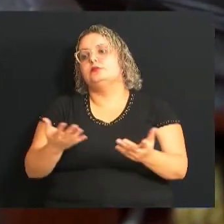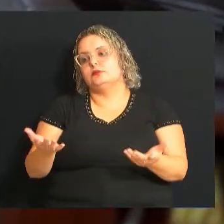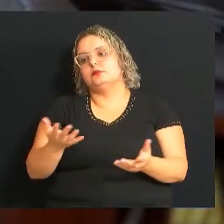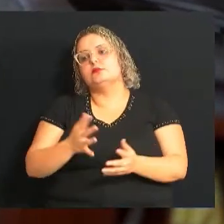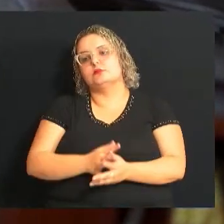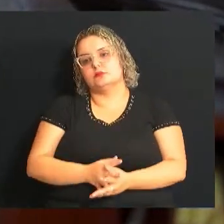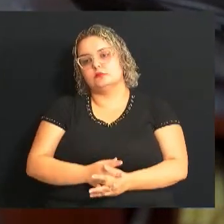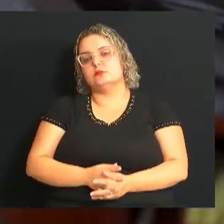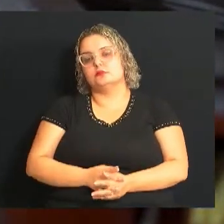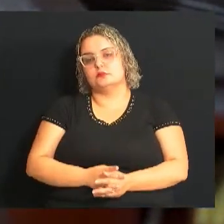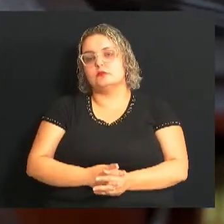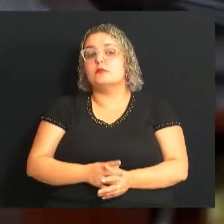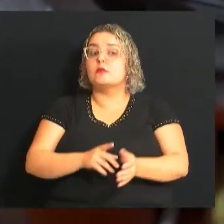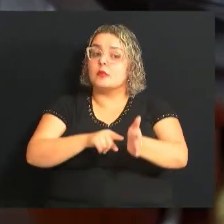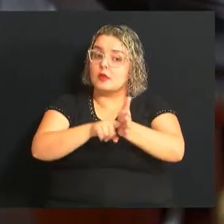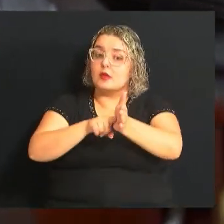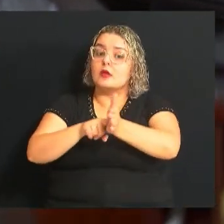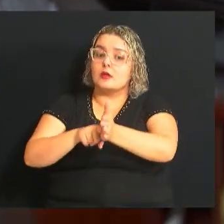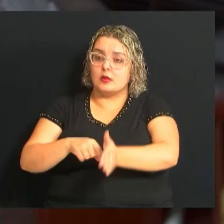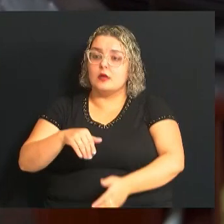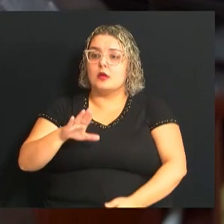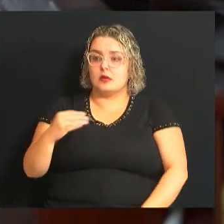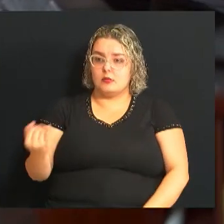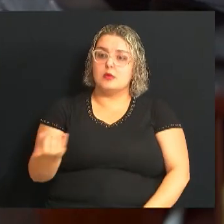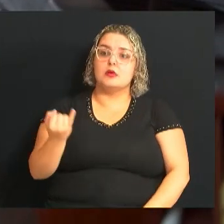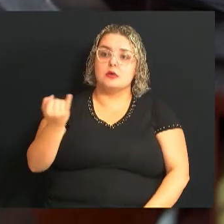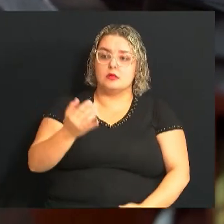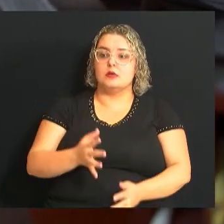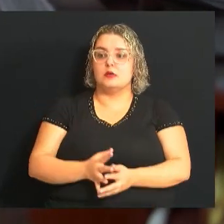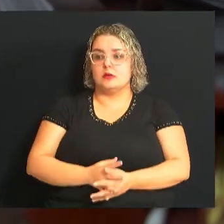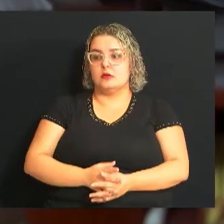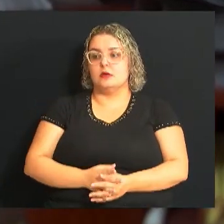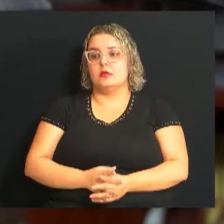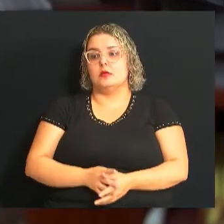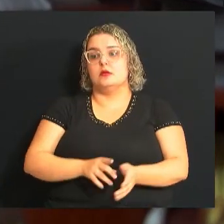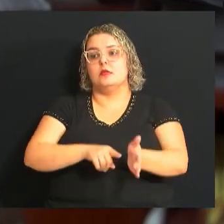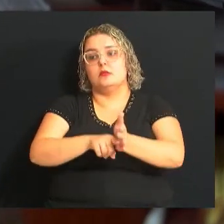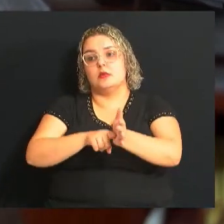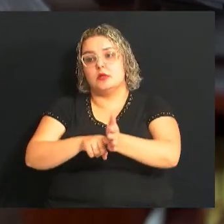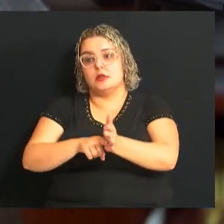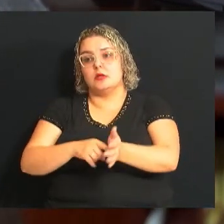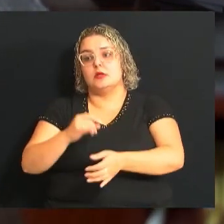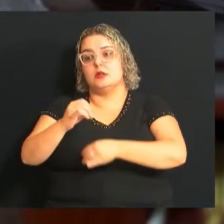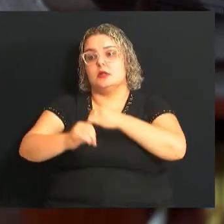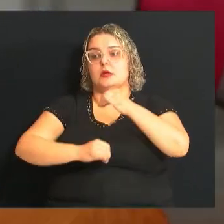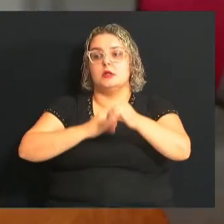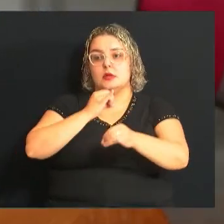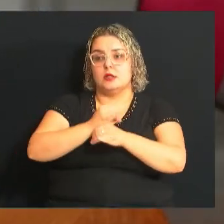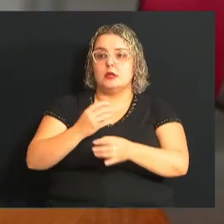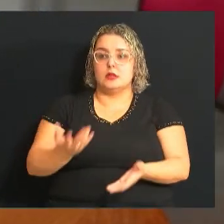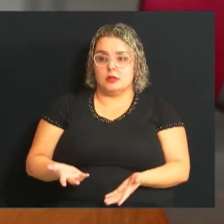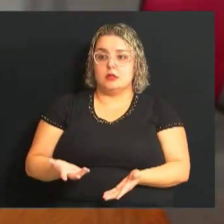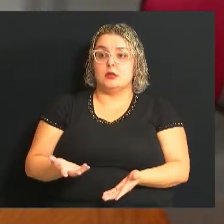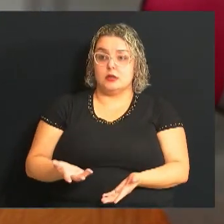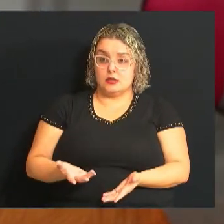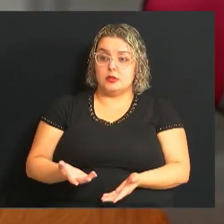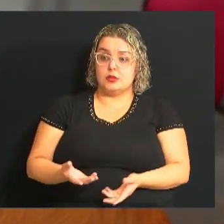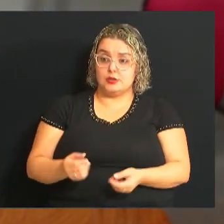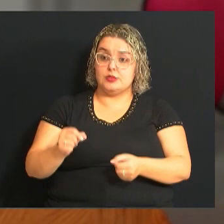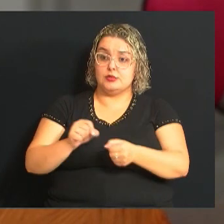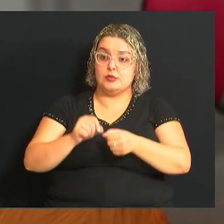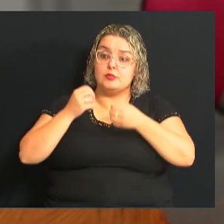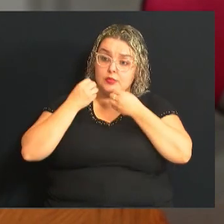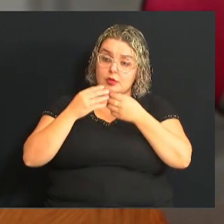mas a pesquisa é o mais importante. Então, pesquisar na internet também, então fazer uma boa pesquisa,